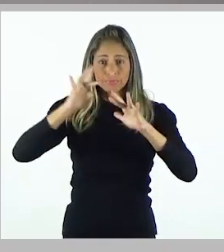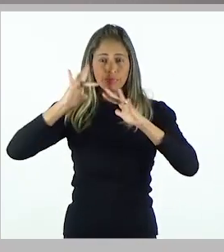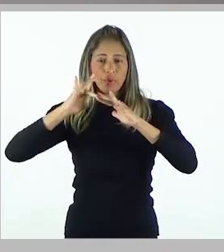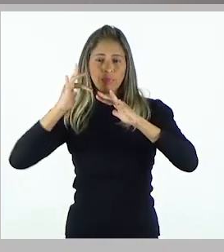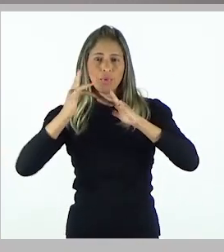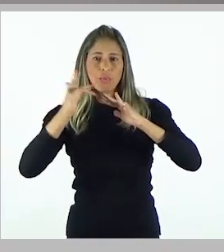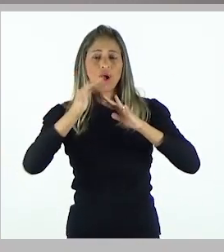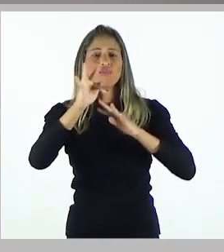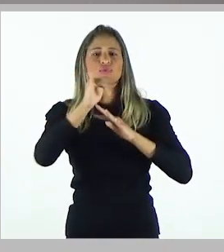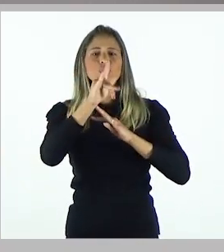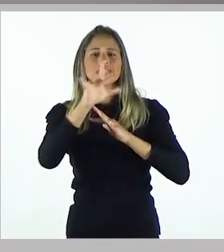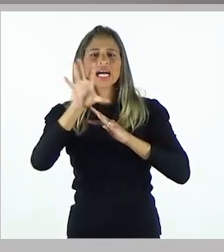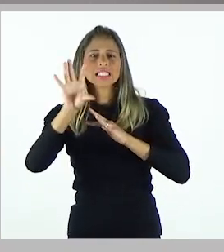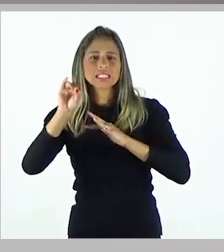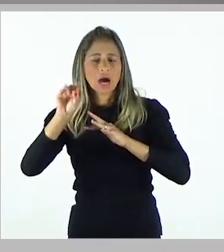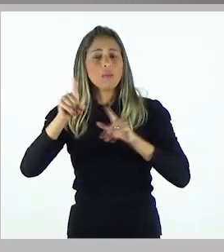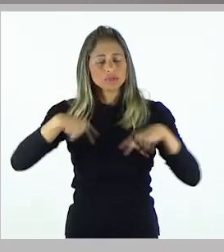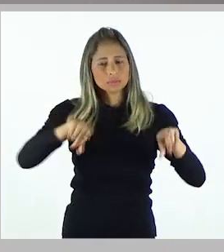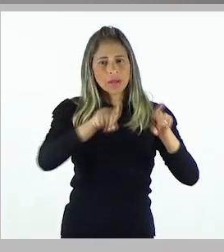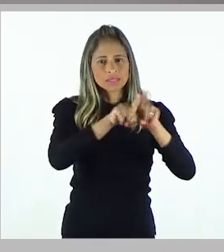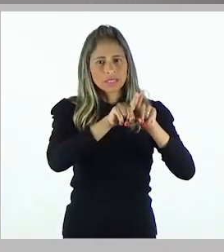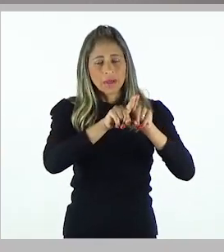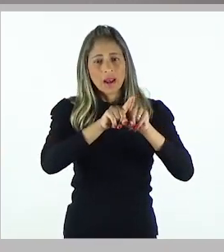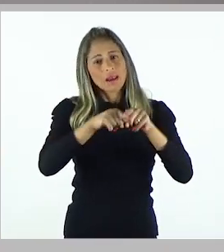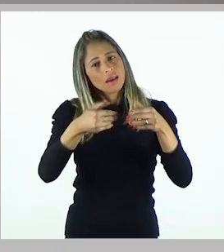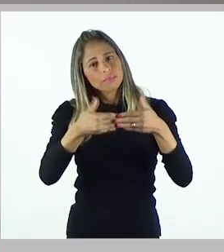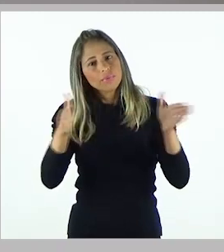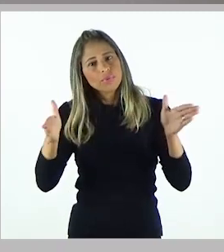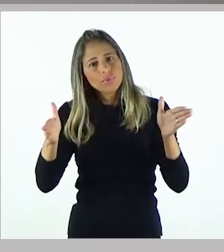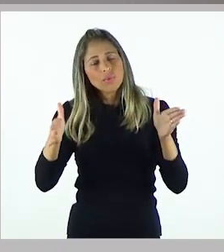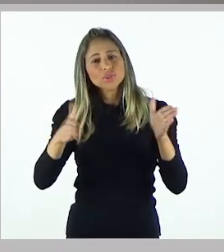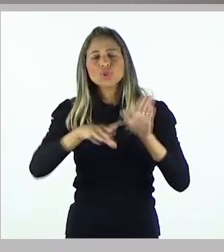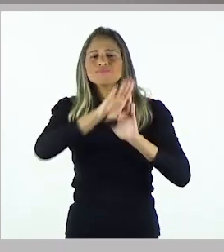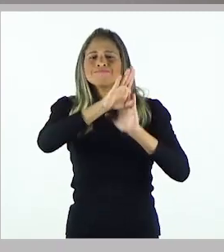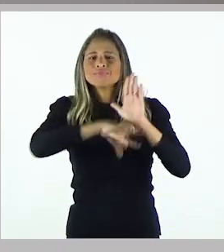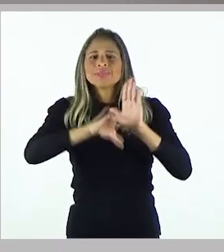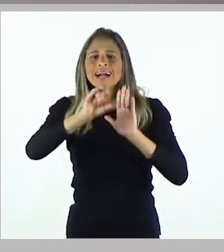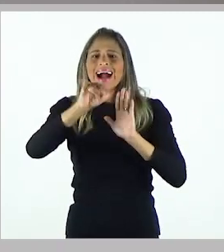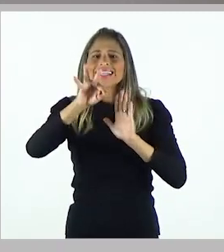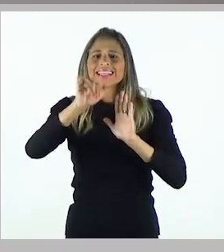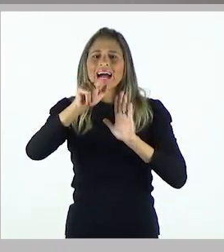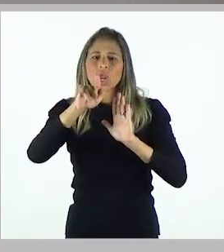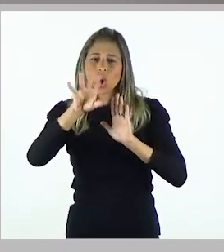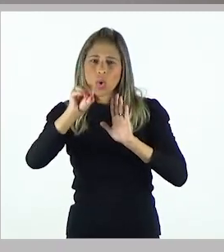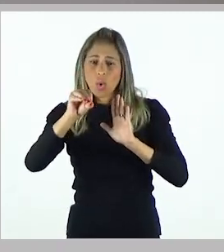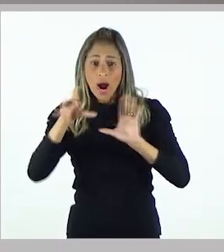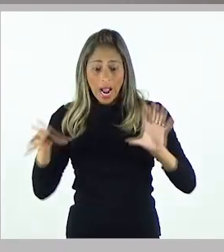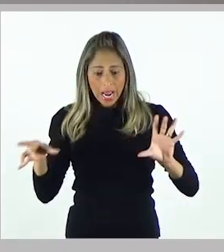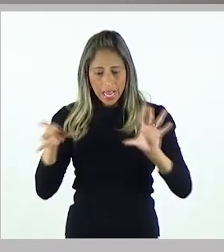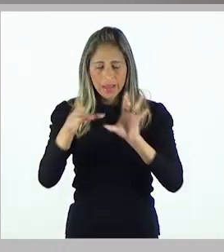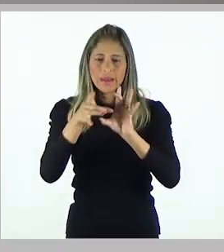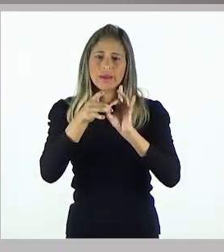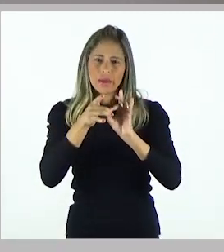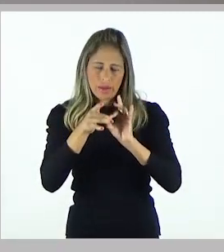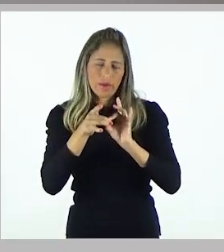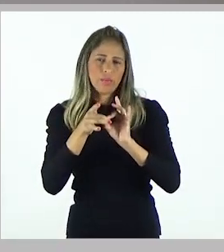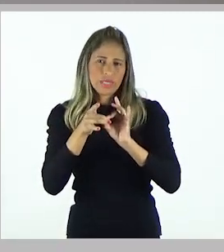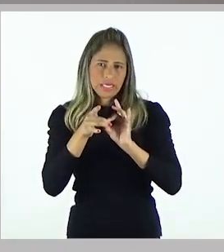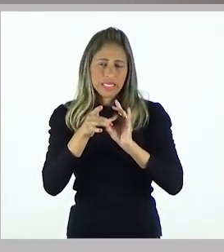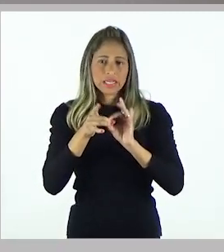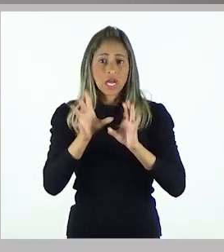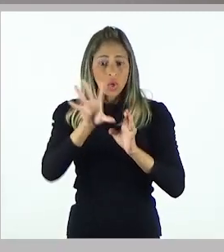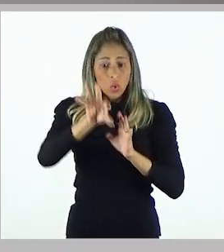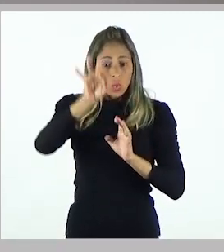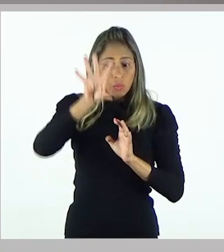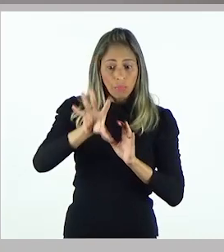redes sociais da Fundação e dos parceiros o lançamento de um catálogo que irá reunir toda